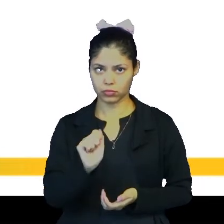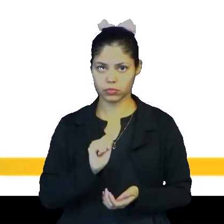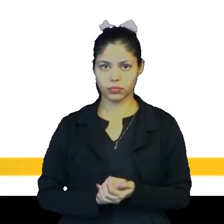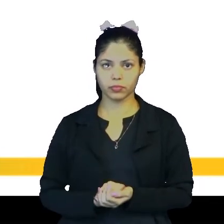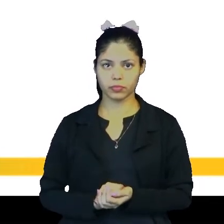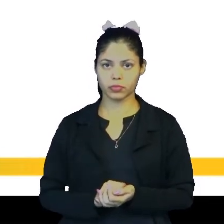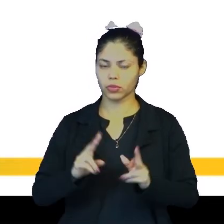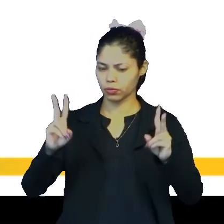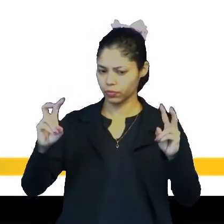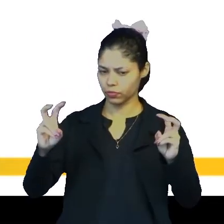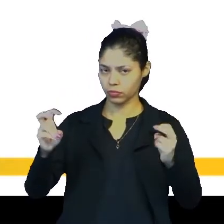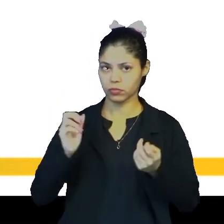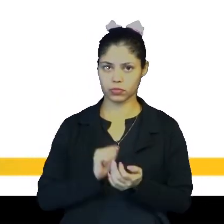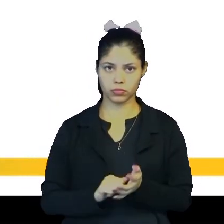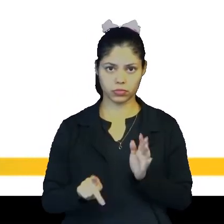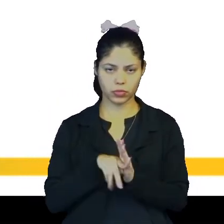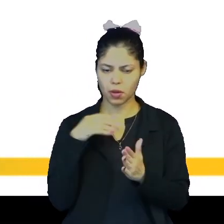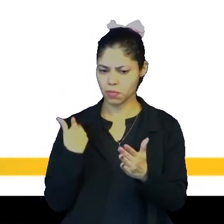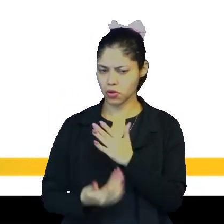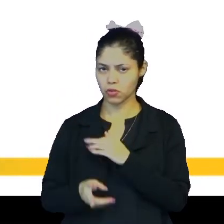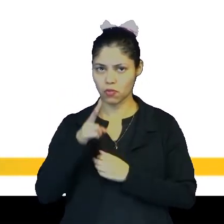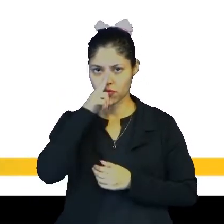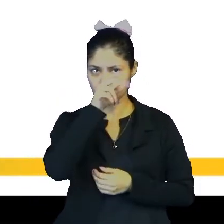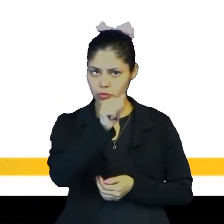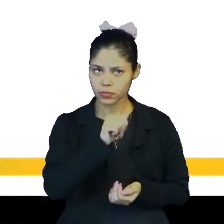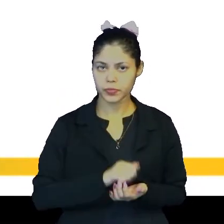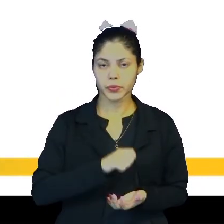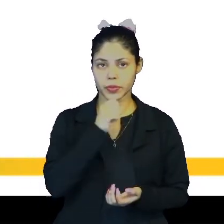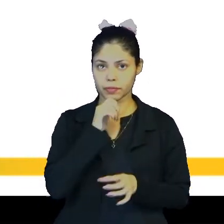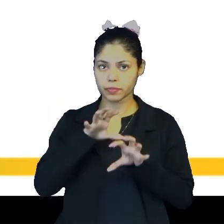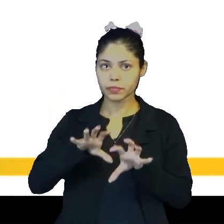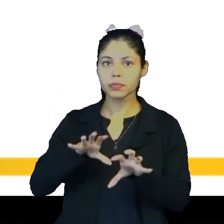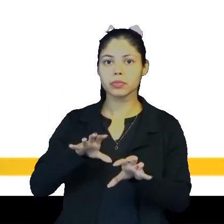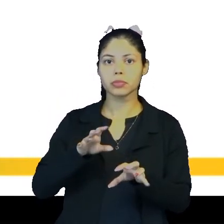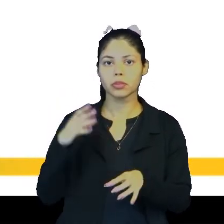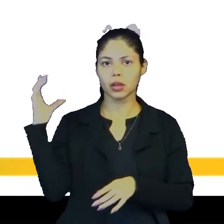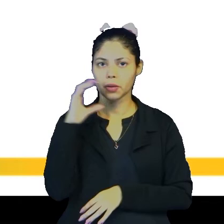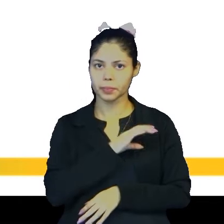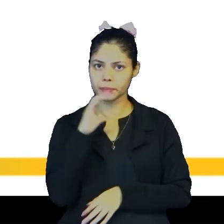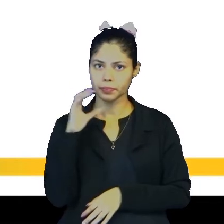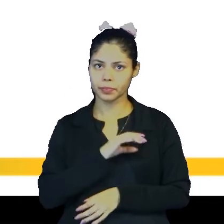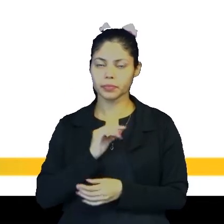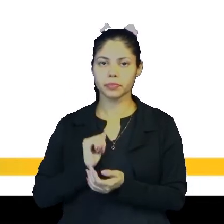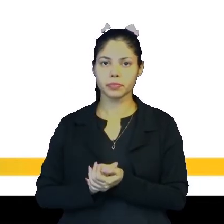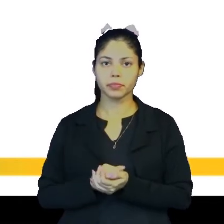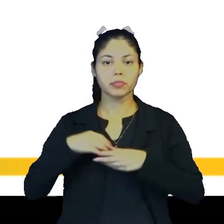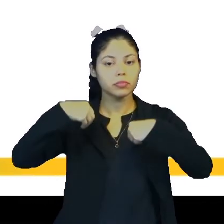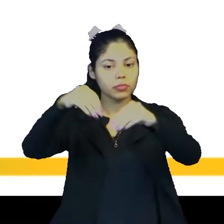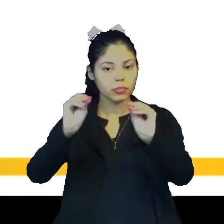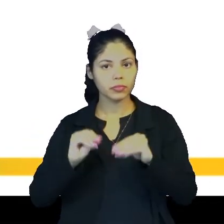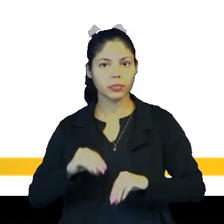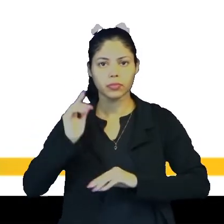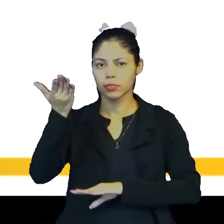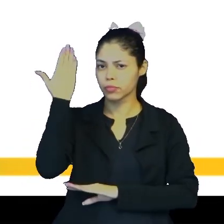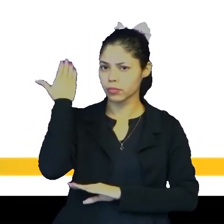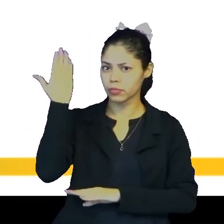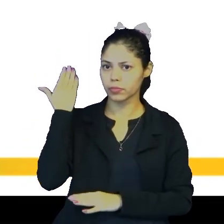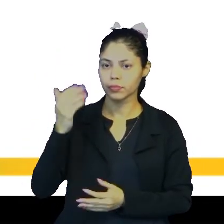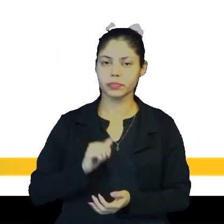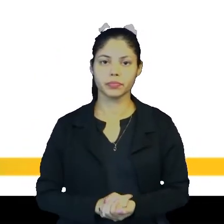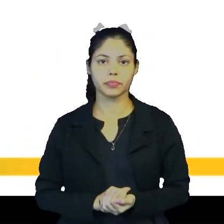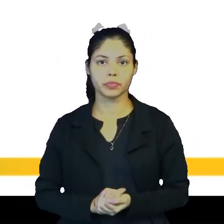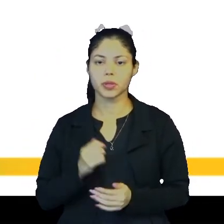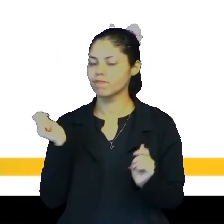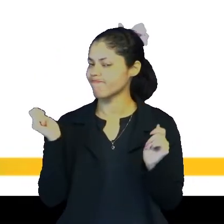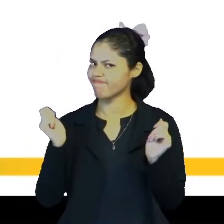dos clovistas teria perdido força. Isso porque na velocidade com que se deslocavam naquela época,